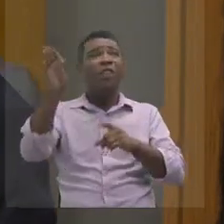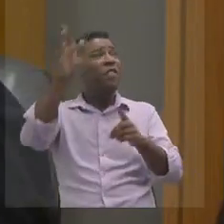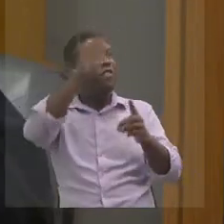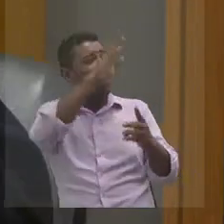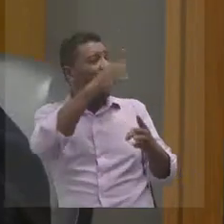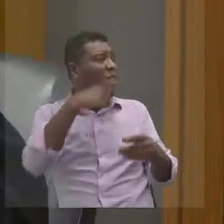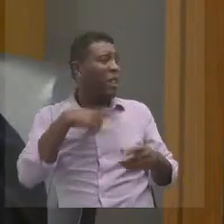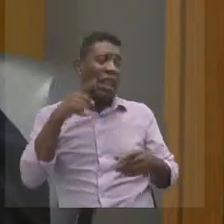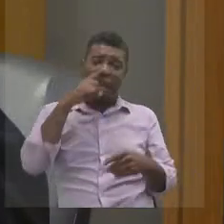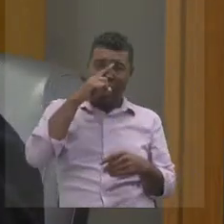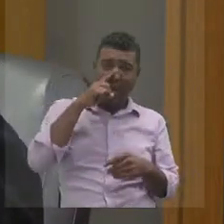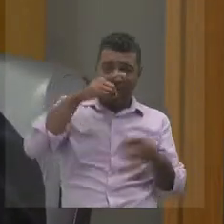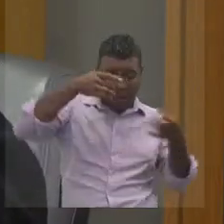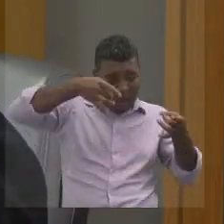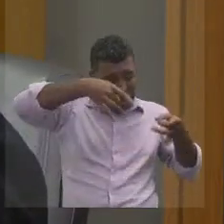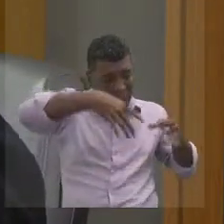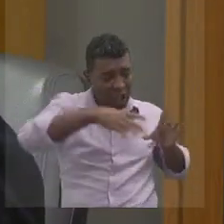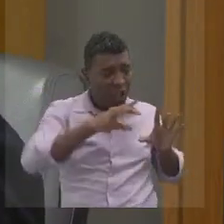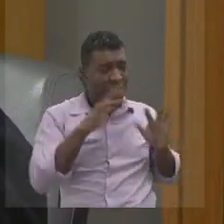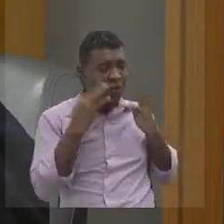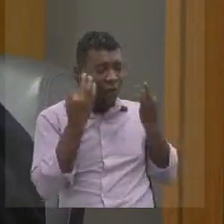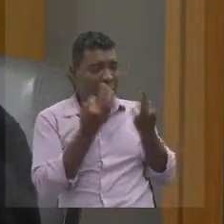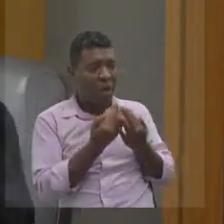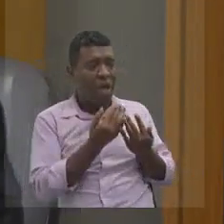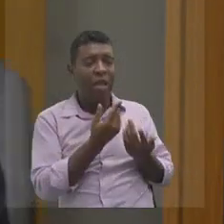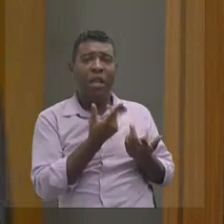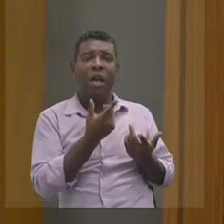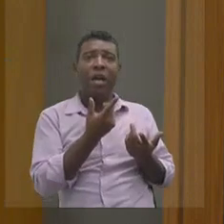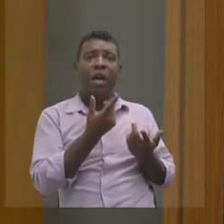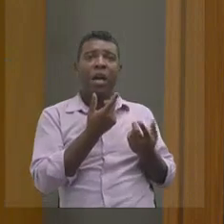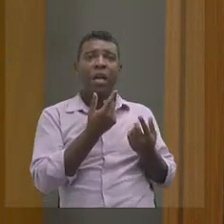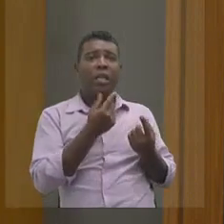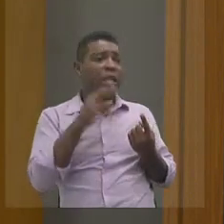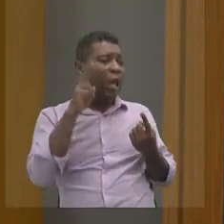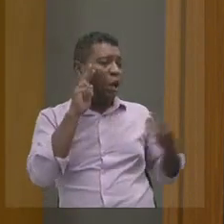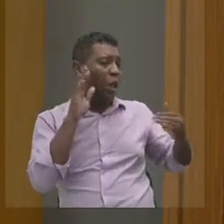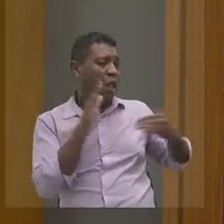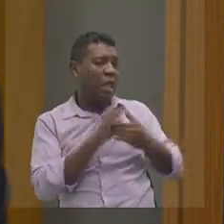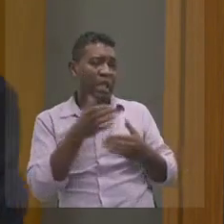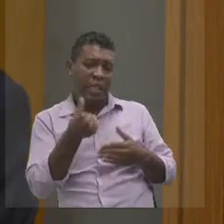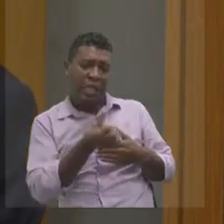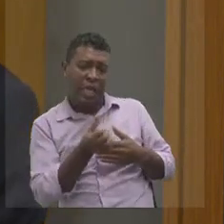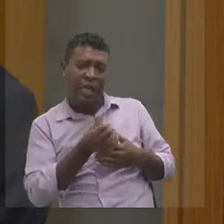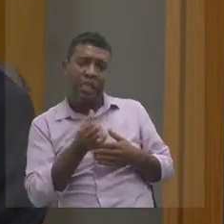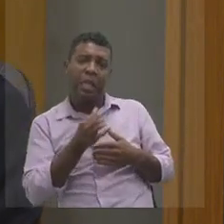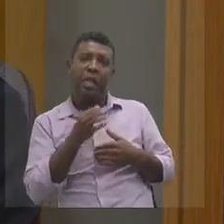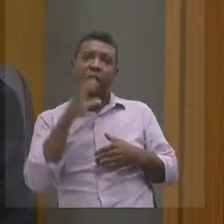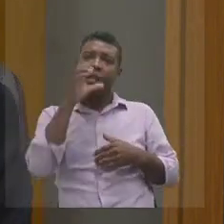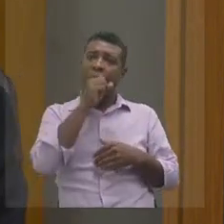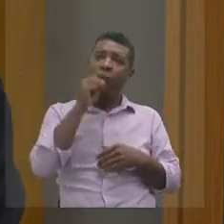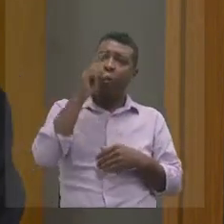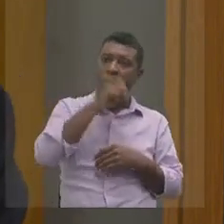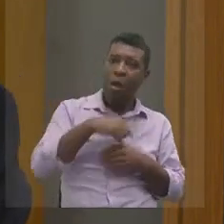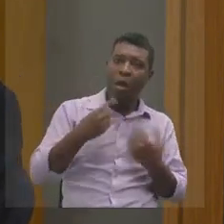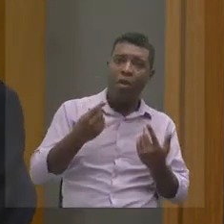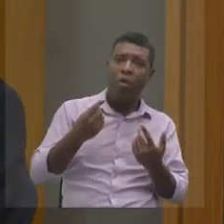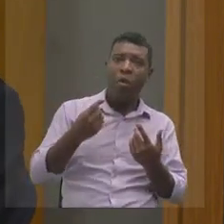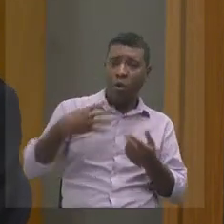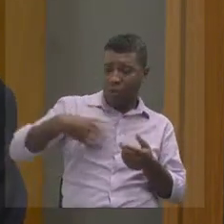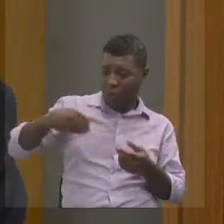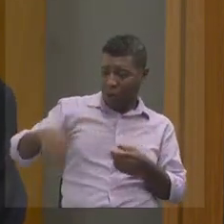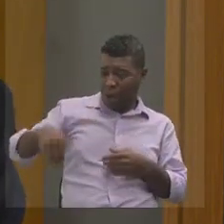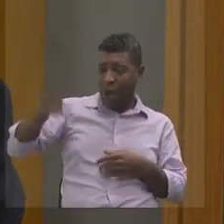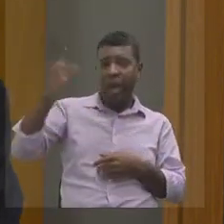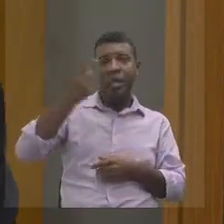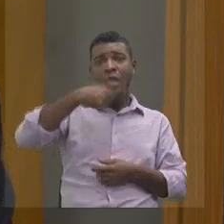deixando nossos familiares dia de semana final de semana né os filhos da gente cresce a gente nem vê né porque